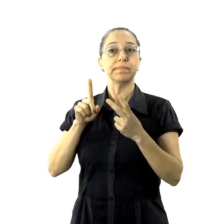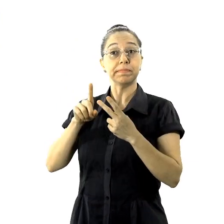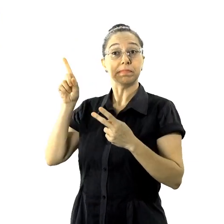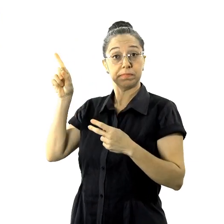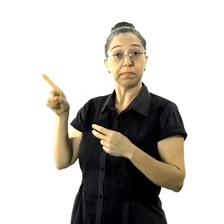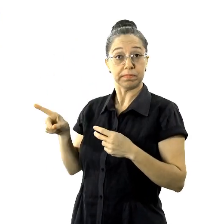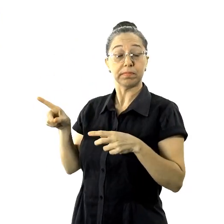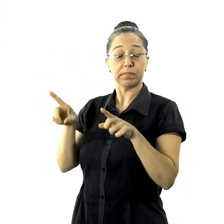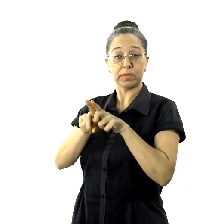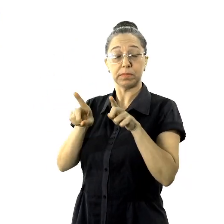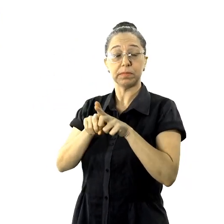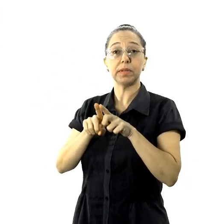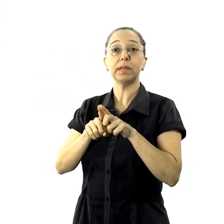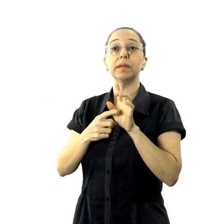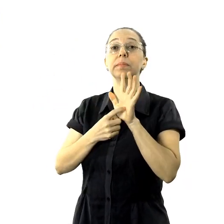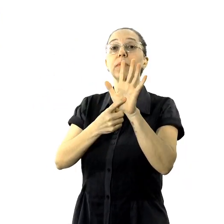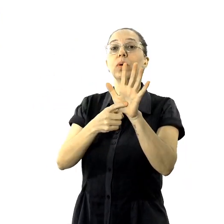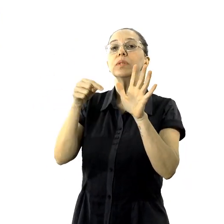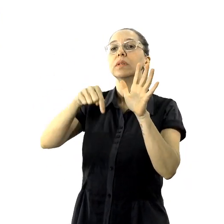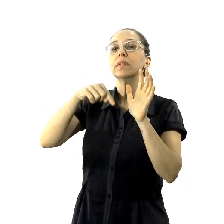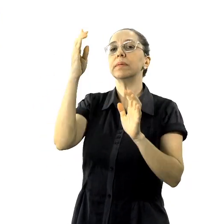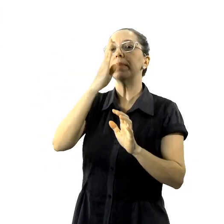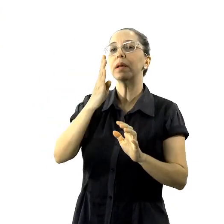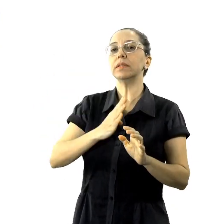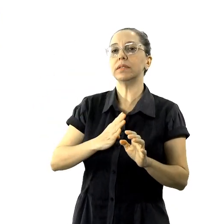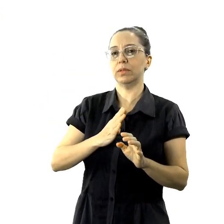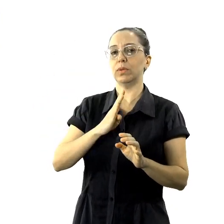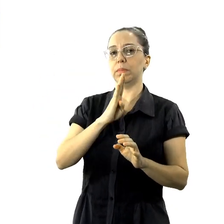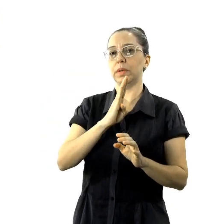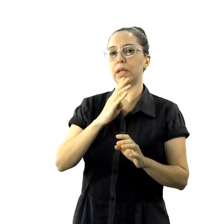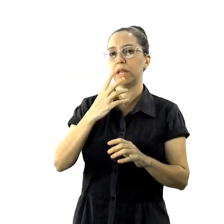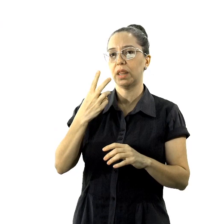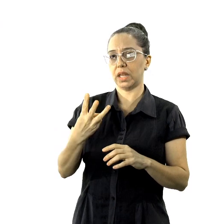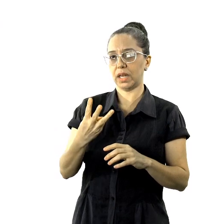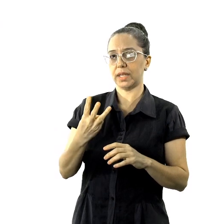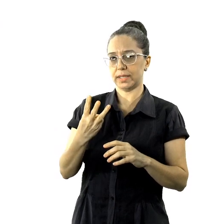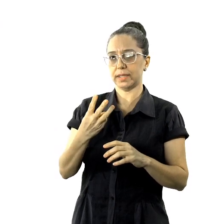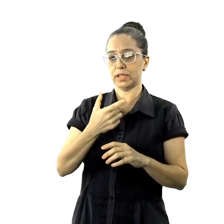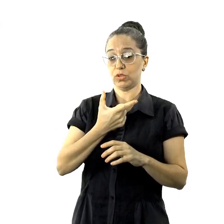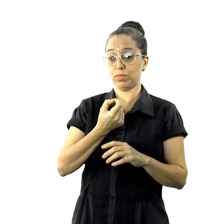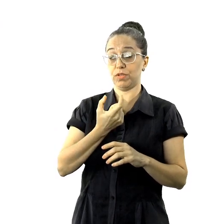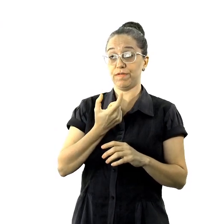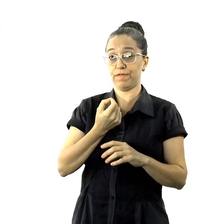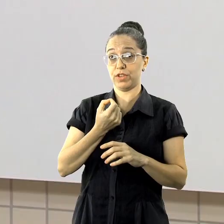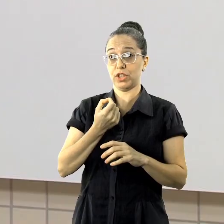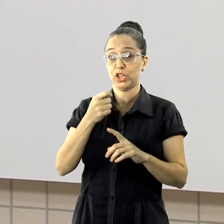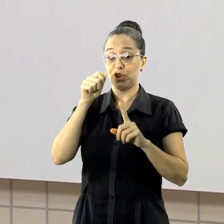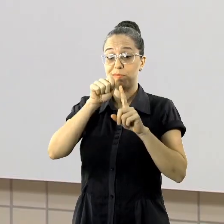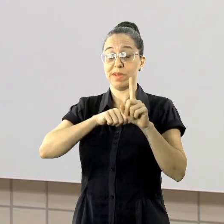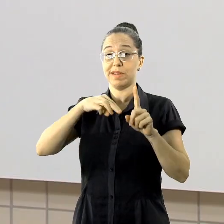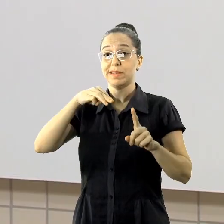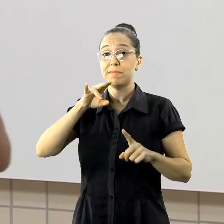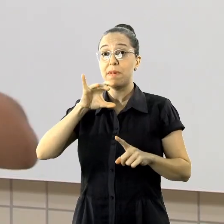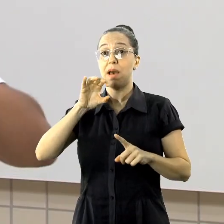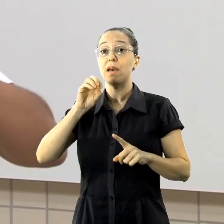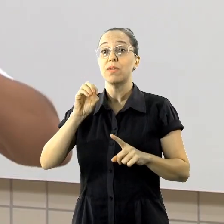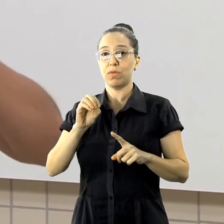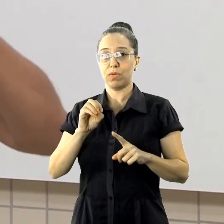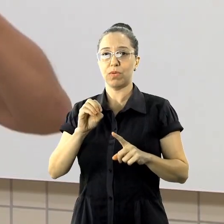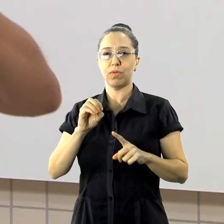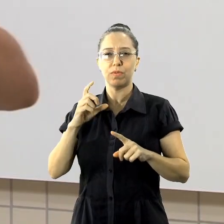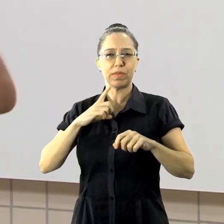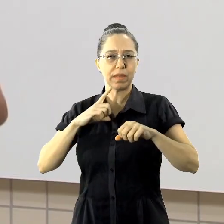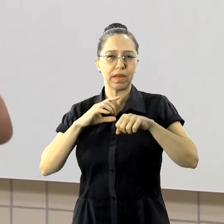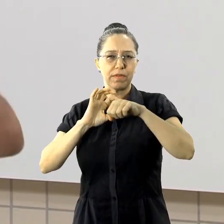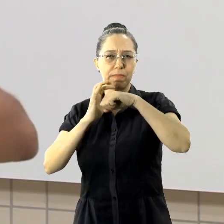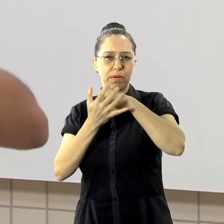branca, mostra a nossa Bolsa de Valores, a B3, hoje, 2020, no mês de maio, corrente, quando teve a pandemia,